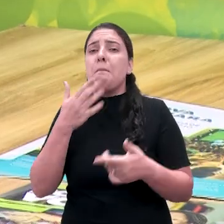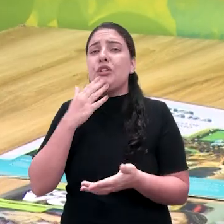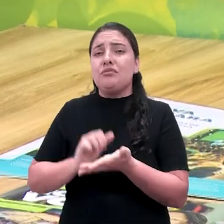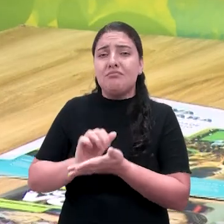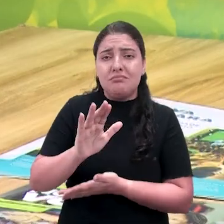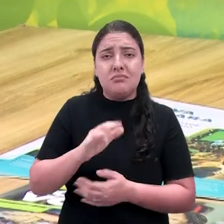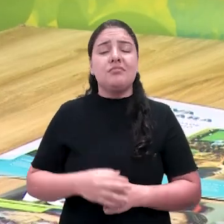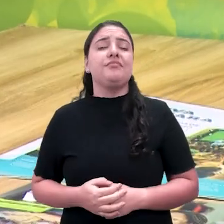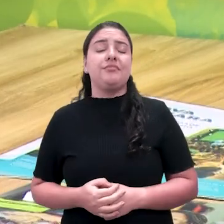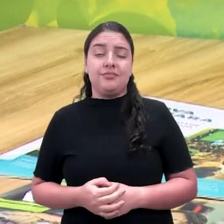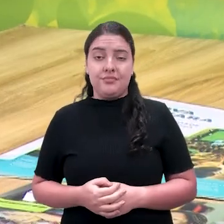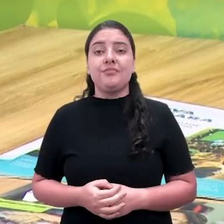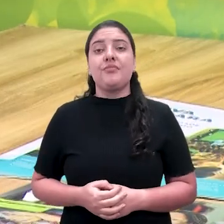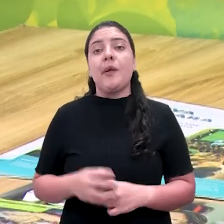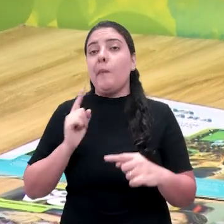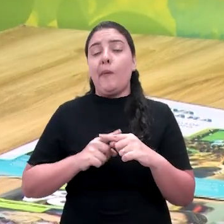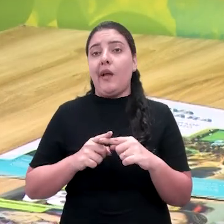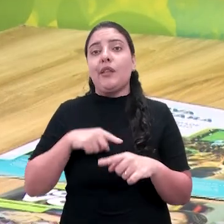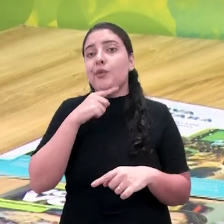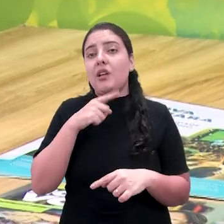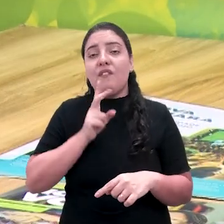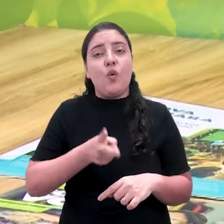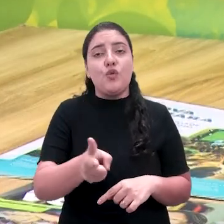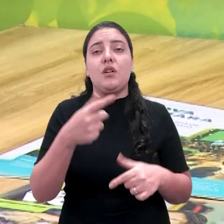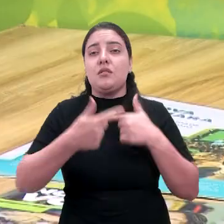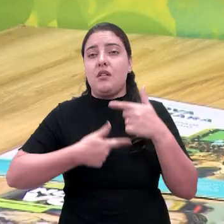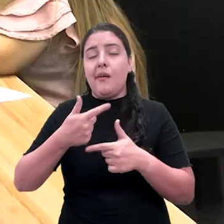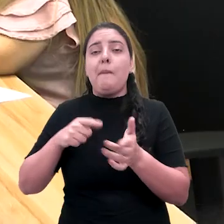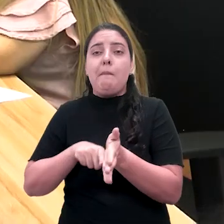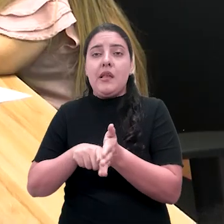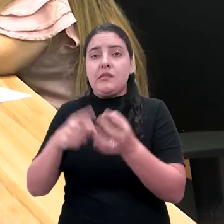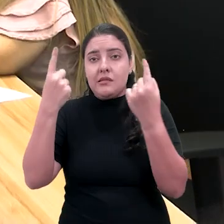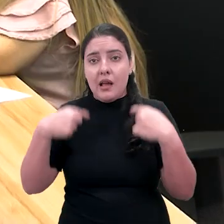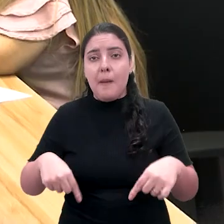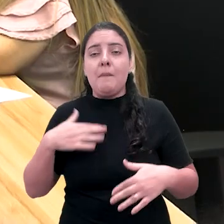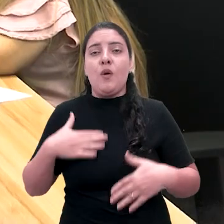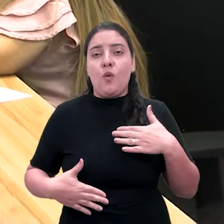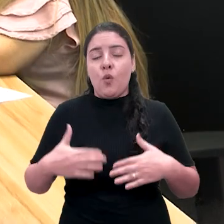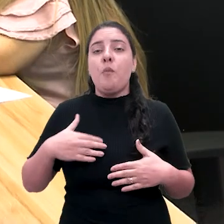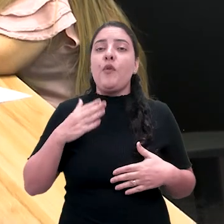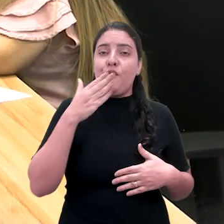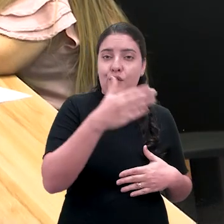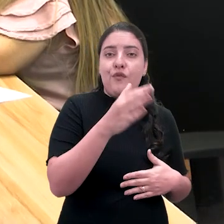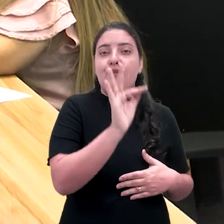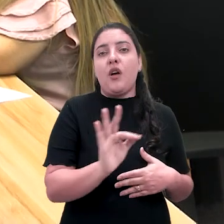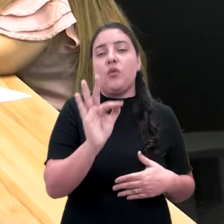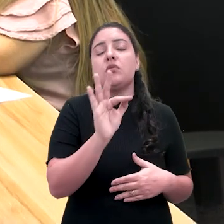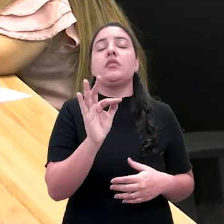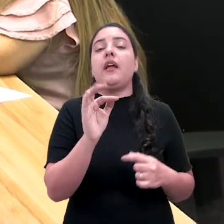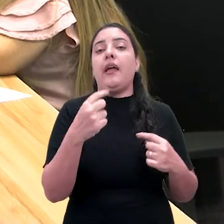demissão, né? Pedi para sair porque eu não tinha condições de continuar, eu precisava pesquisar o que eu tinha. Fui na faculdade.